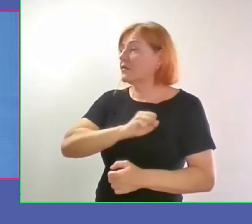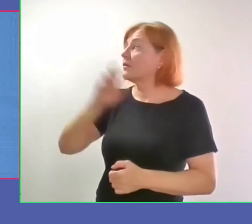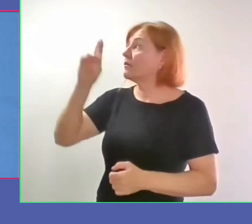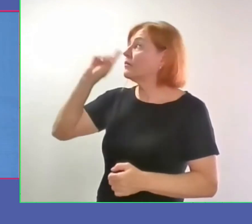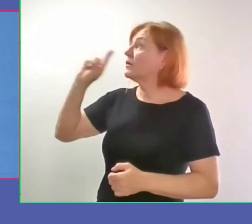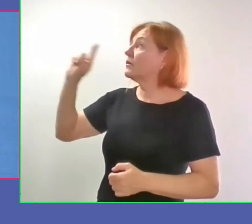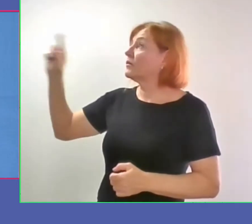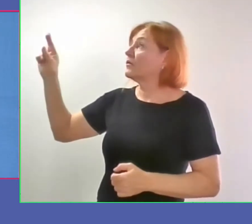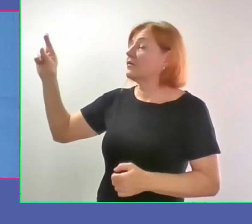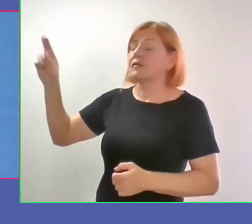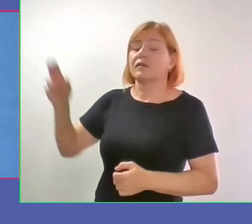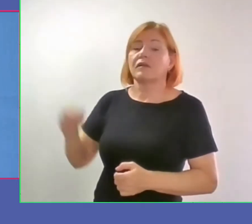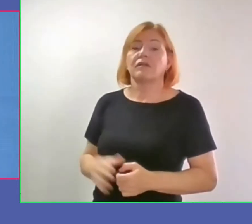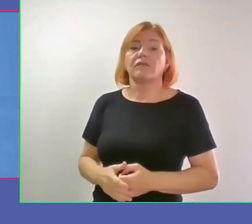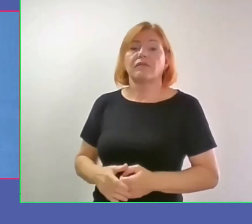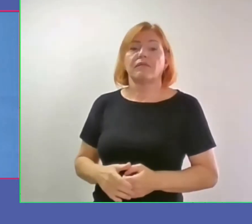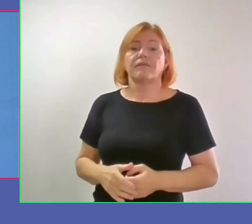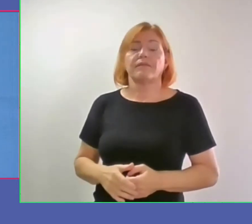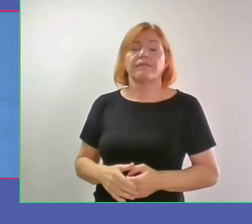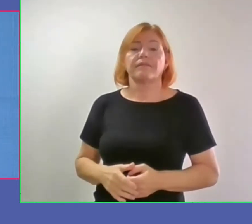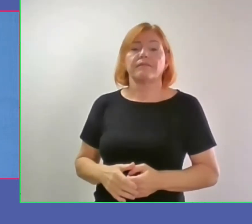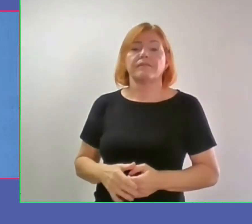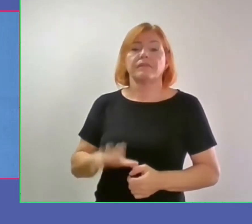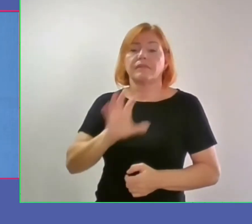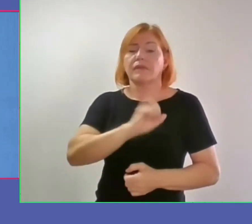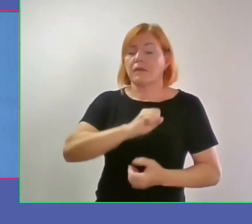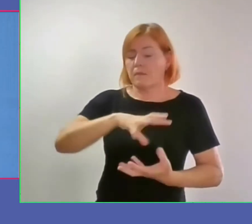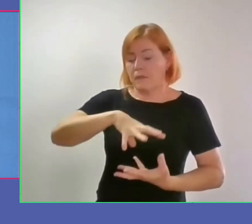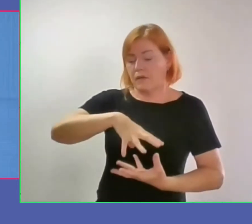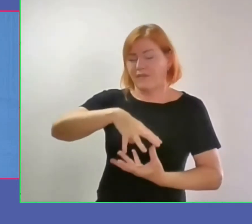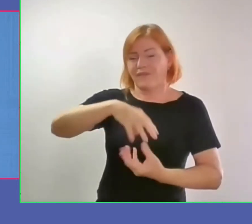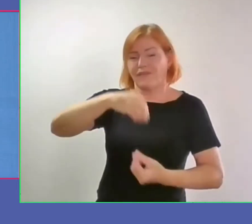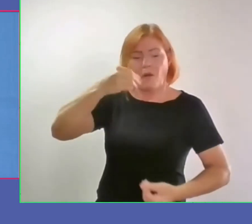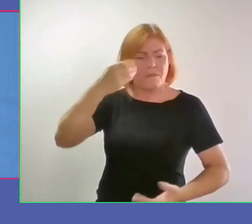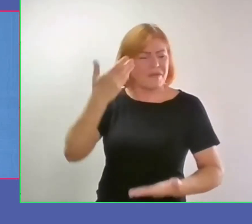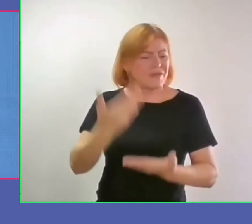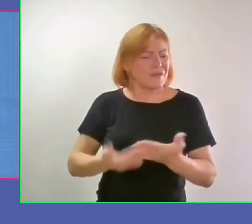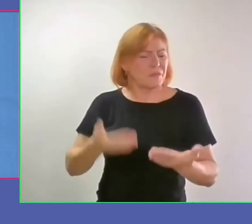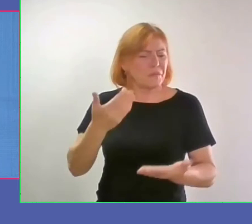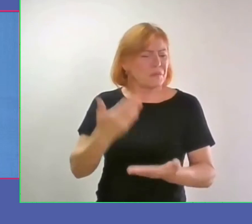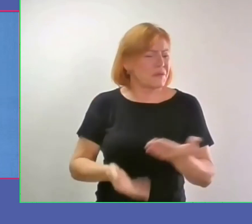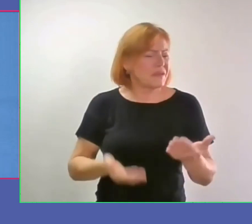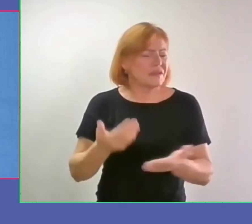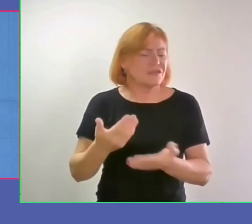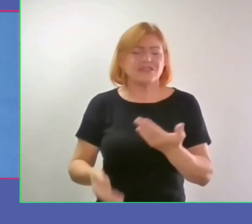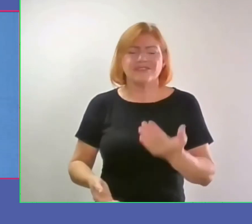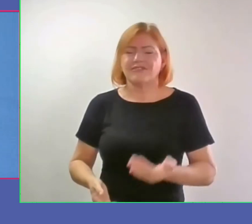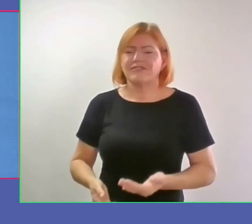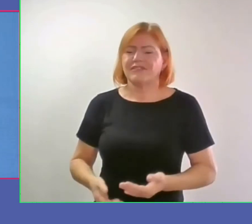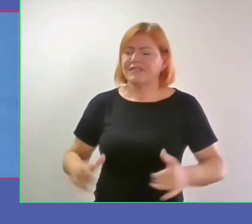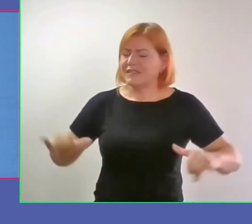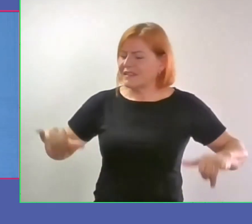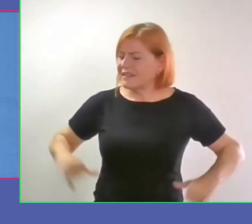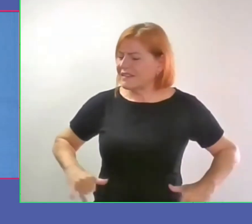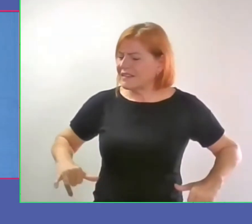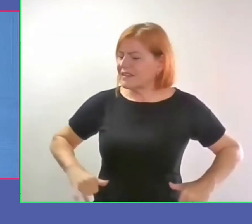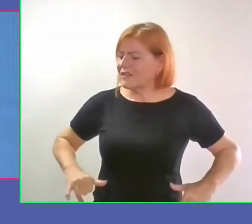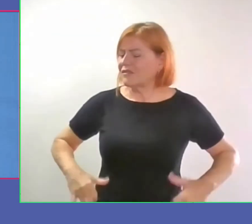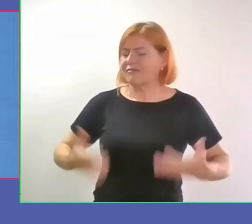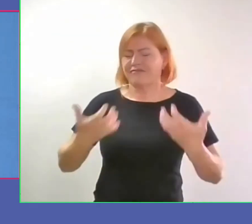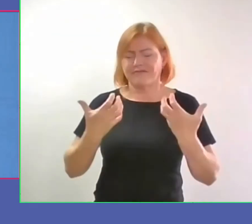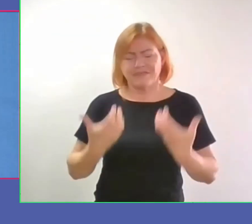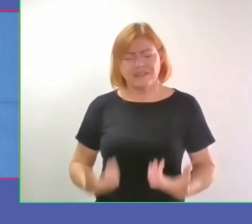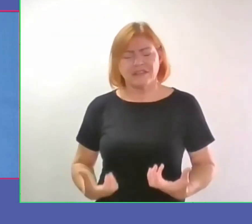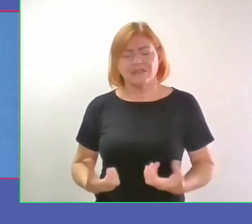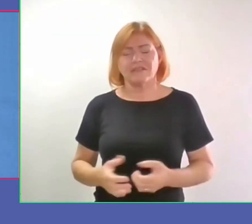perdidas, sofrendo, né, estão cansadas. Ó Senhor Jesus. Então o Senhor Jesus falou para os seus